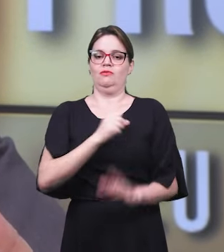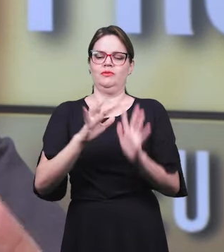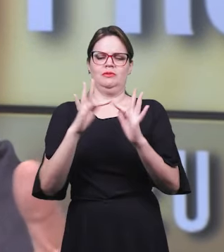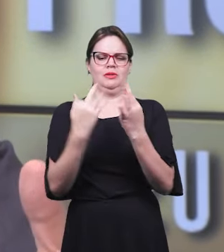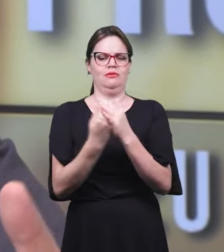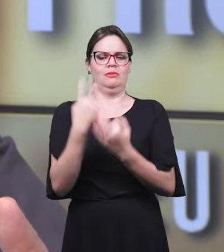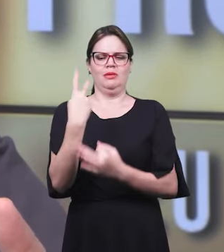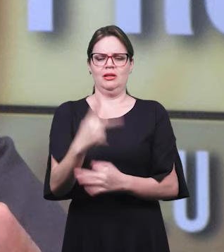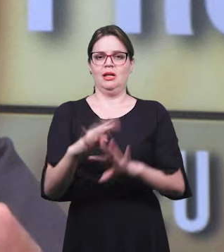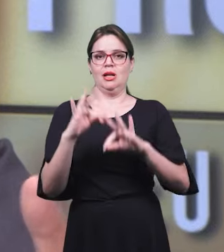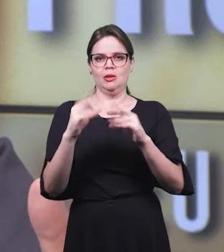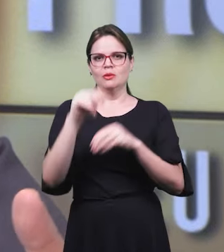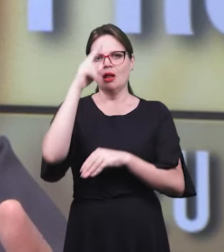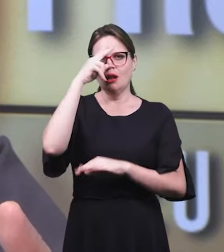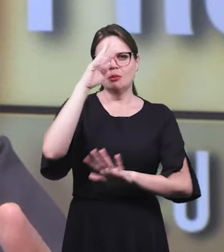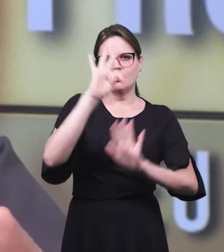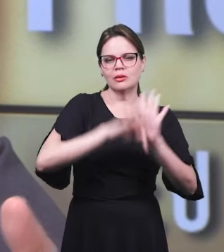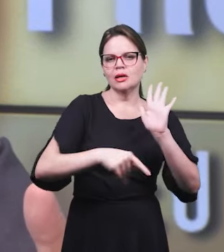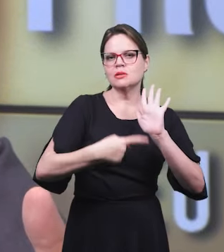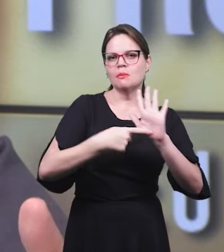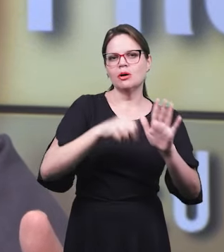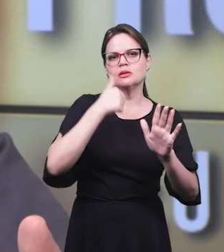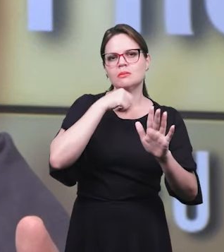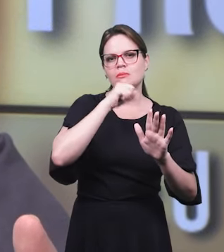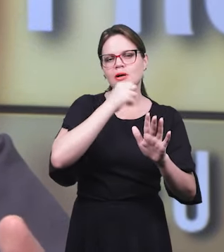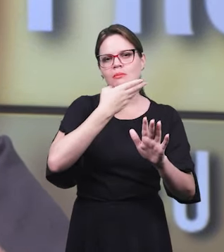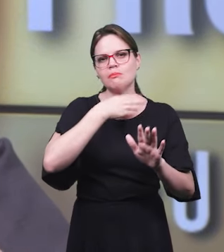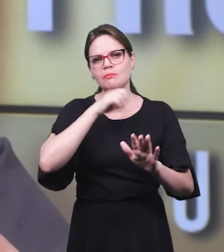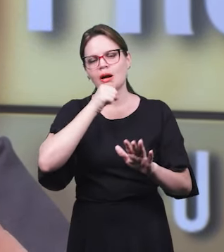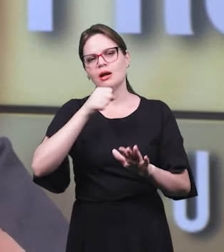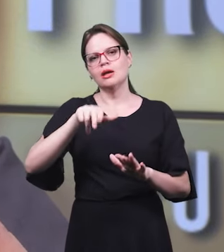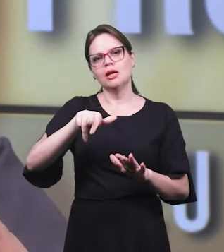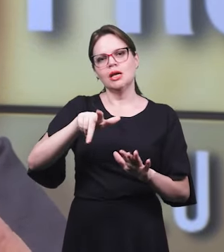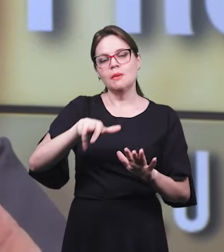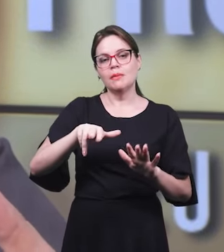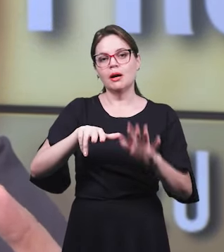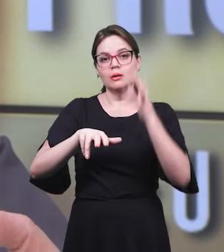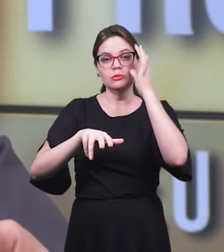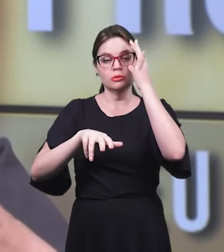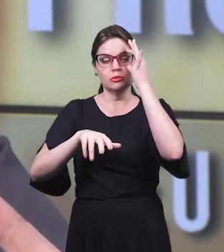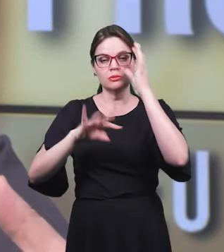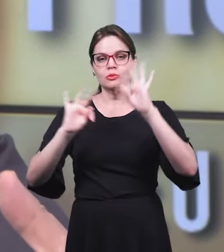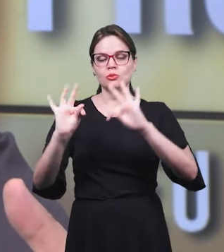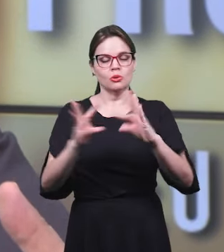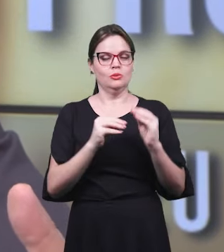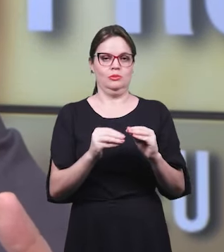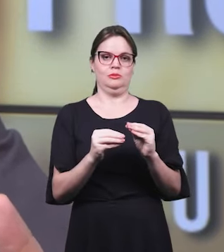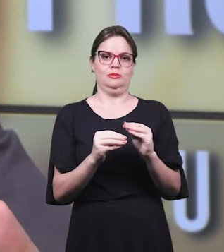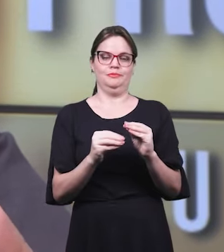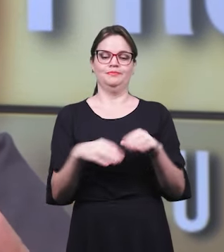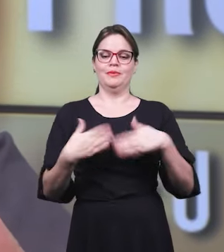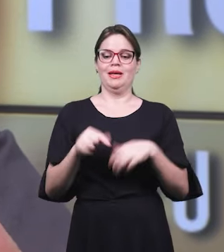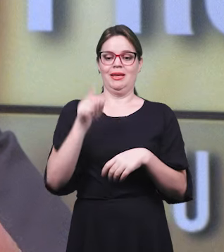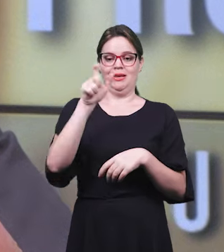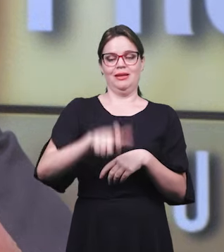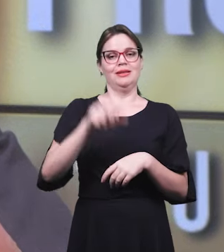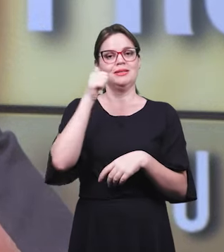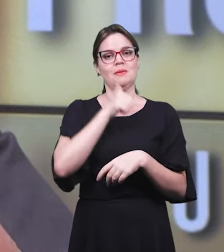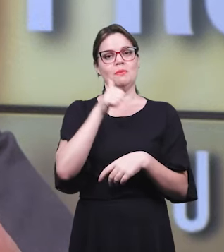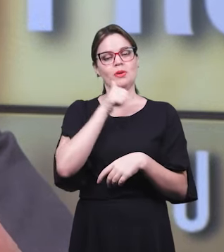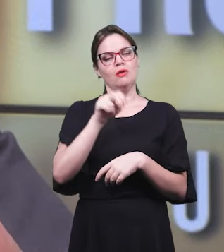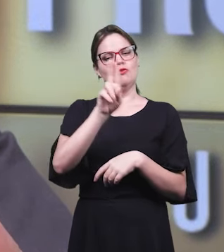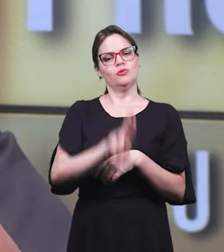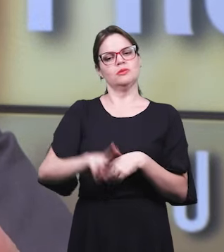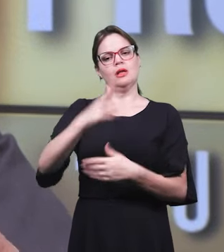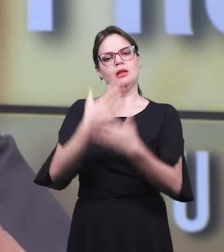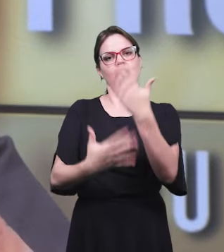pai, a mãe, seus irmãos, suas irmãs, e ela ali como instrumento nas mãos de